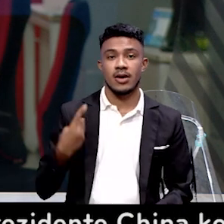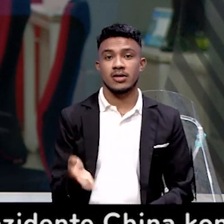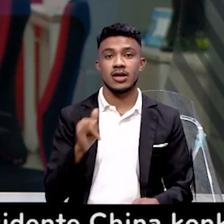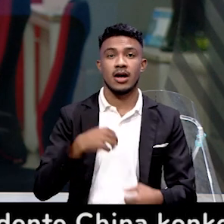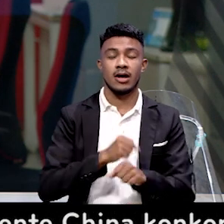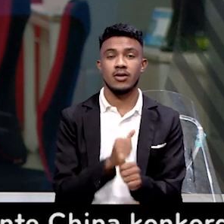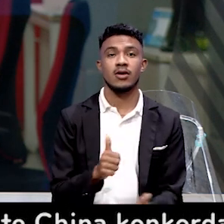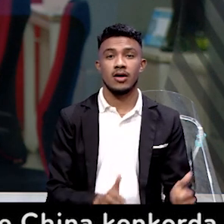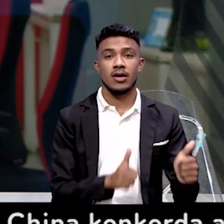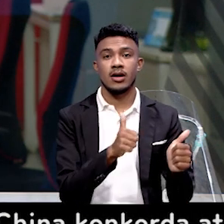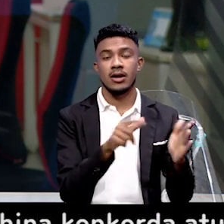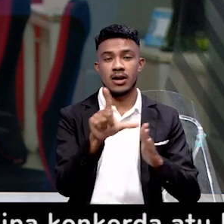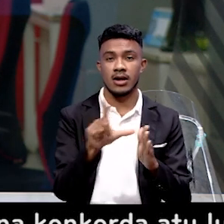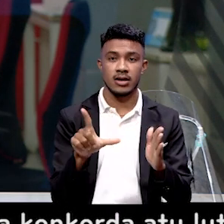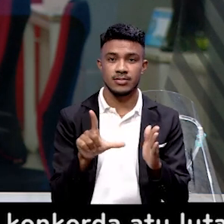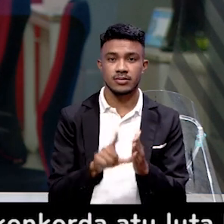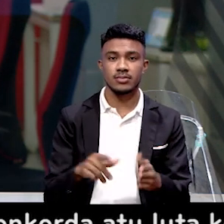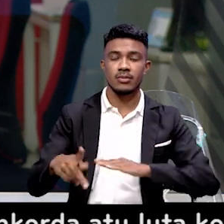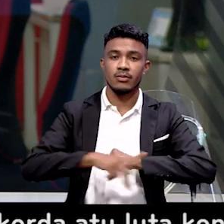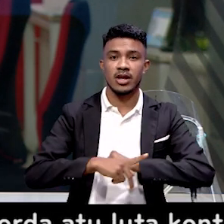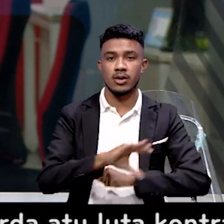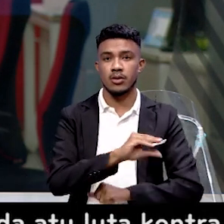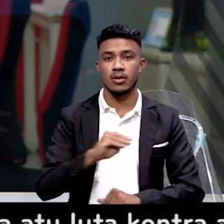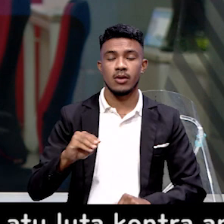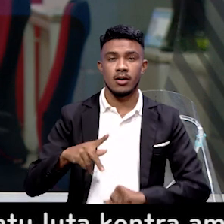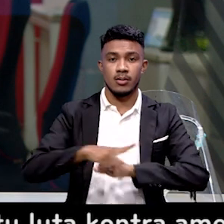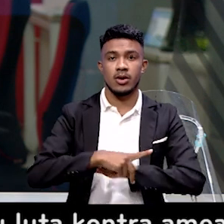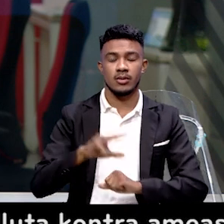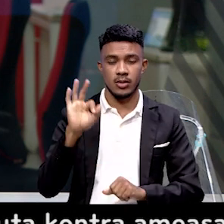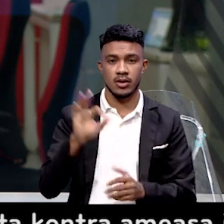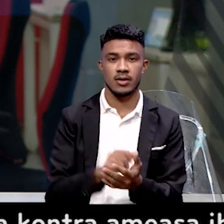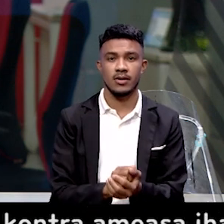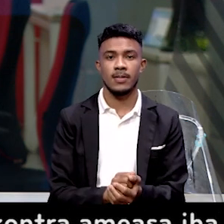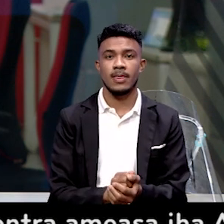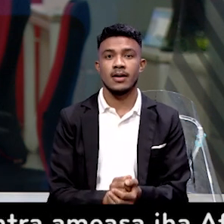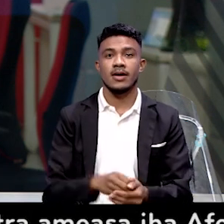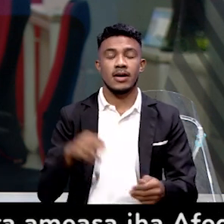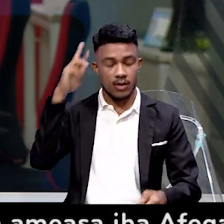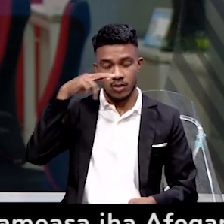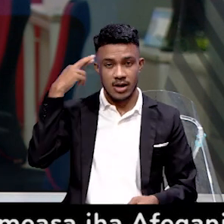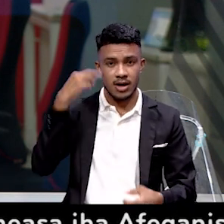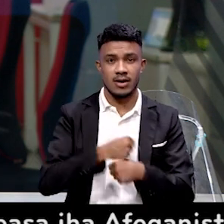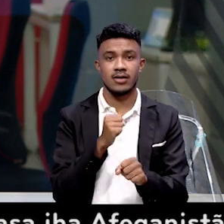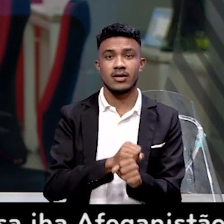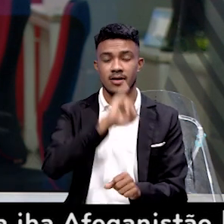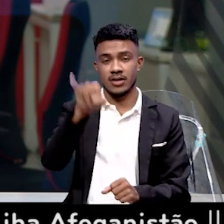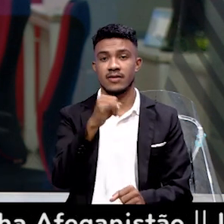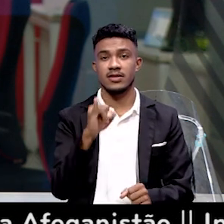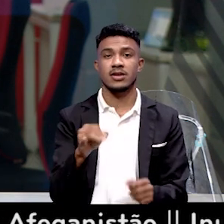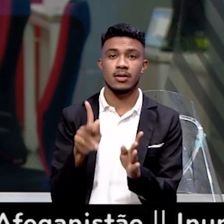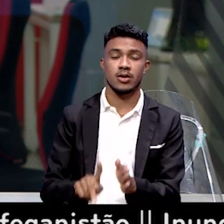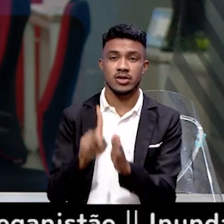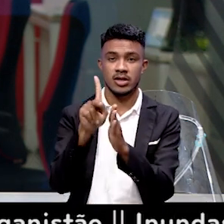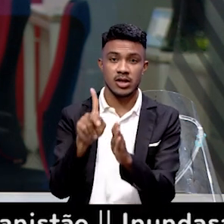fodet benefício ba partido no político Sira. Horta halo acusação ne durante entrevista com o processo